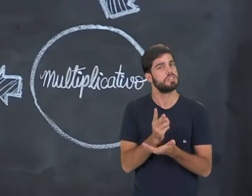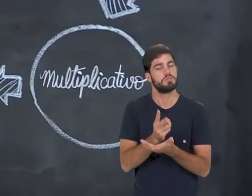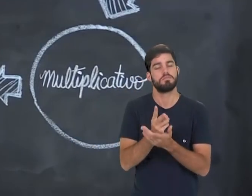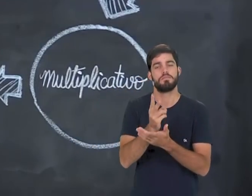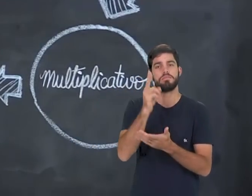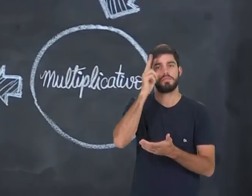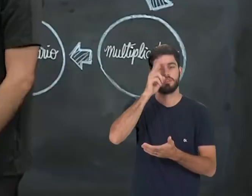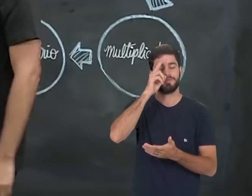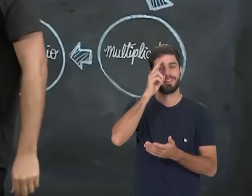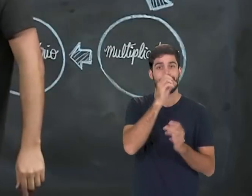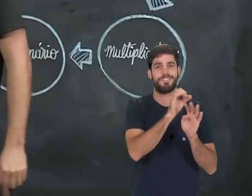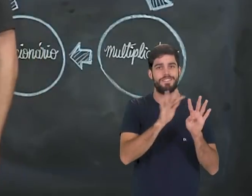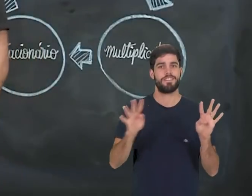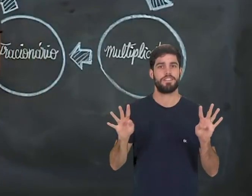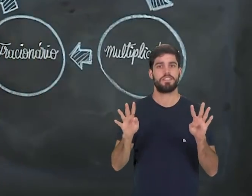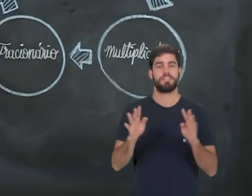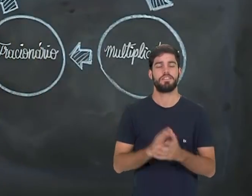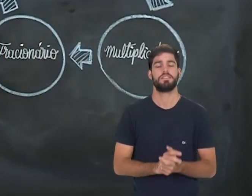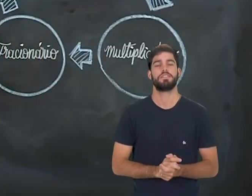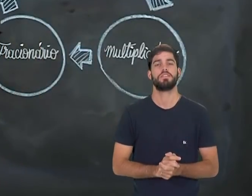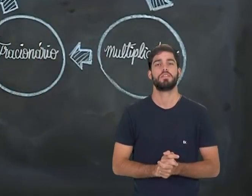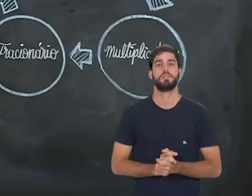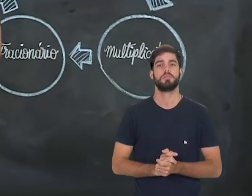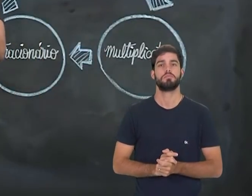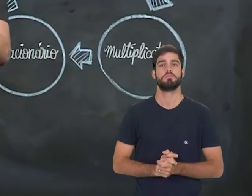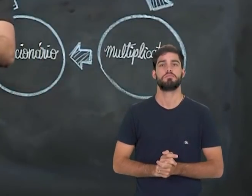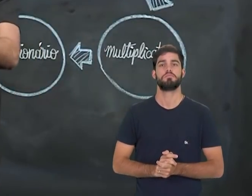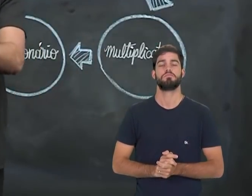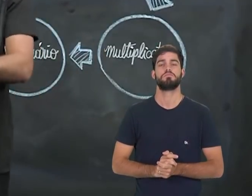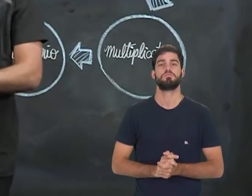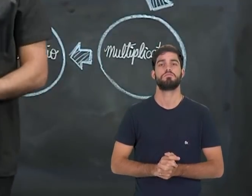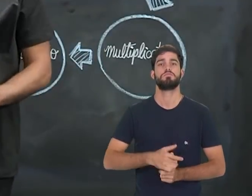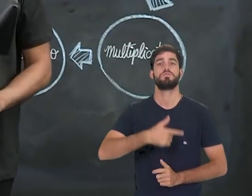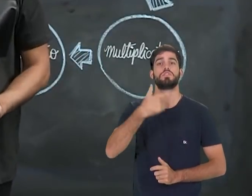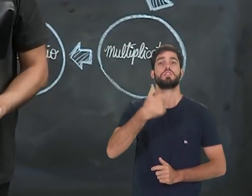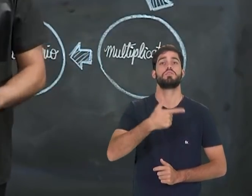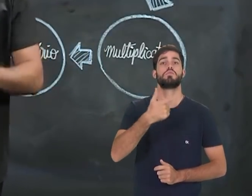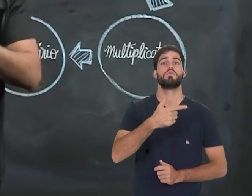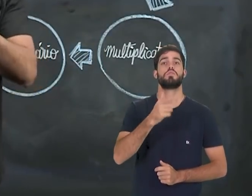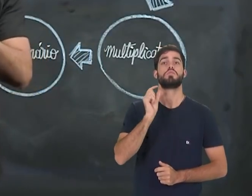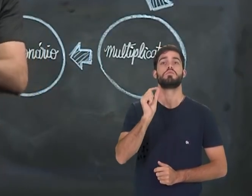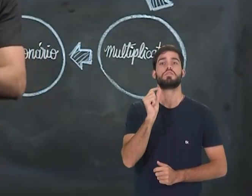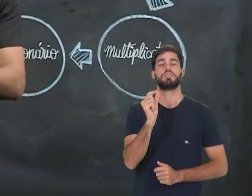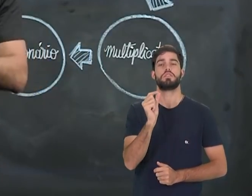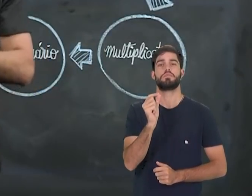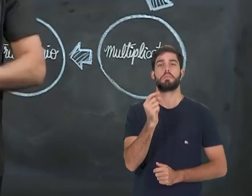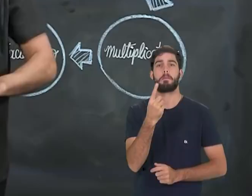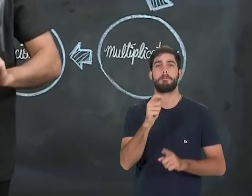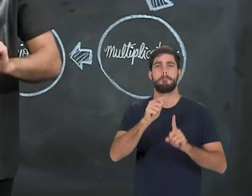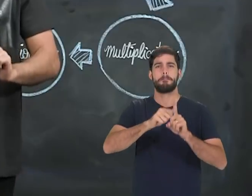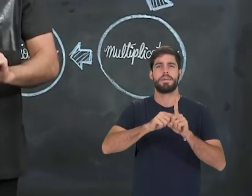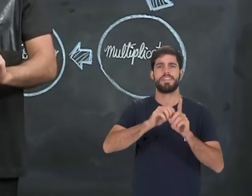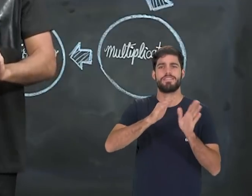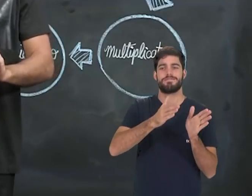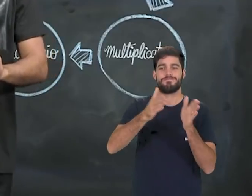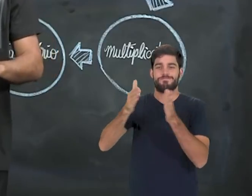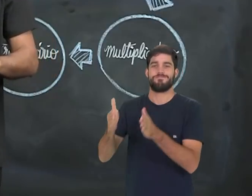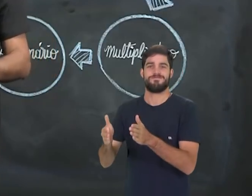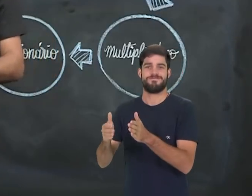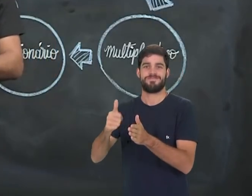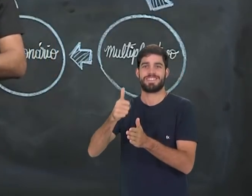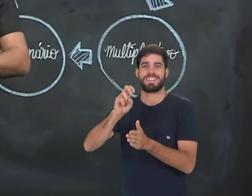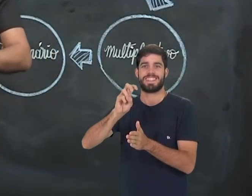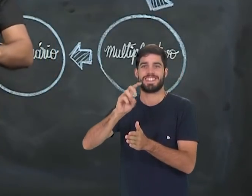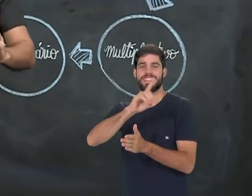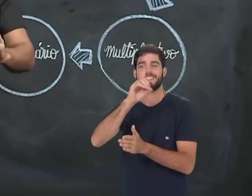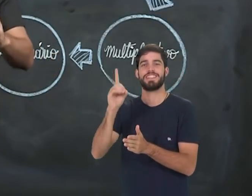desse grupo dos ordinais. Então aqui eu tenho segunda quinzena. Quinzena também é um numeral, que marca agora